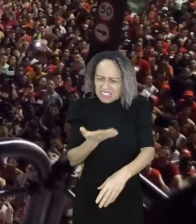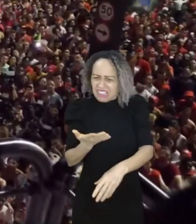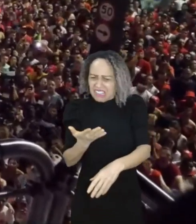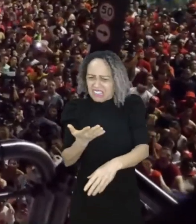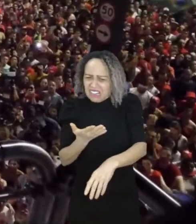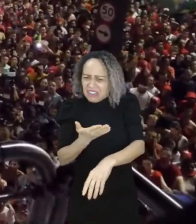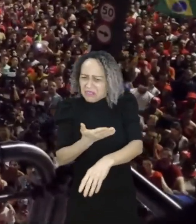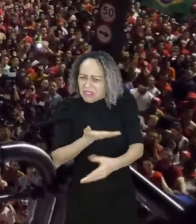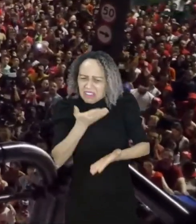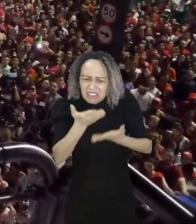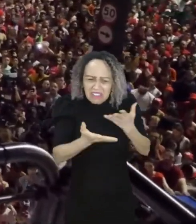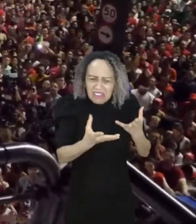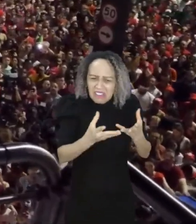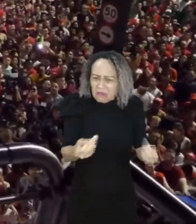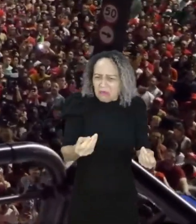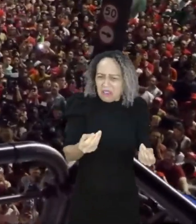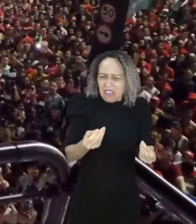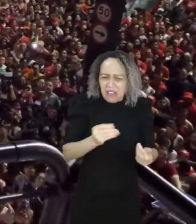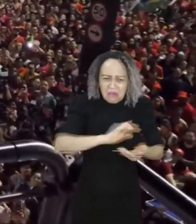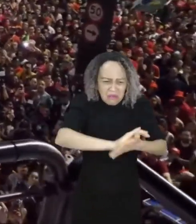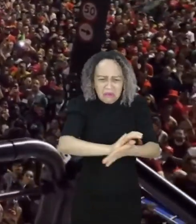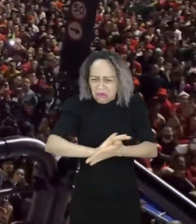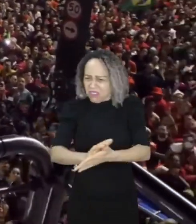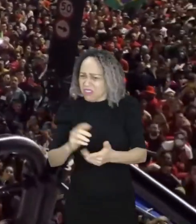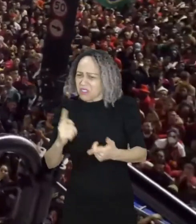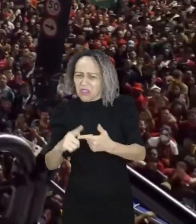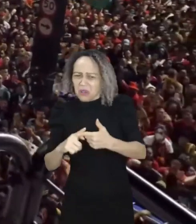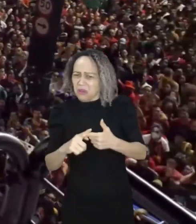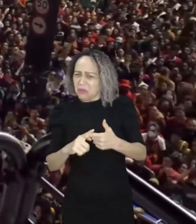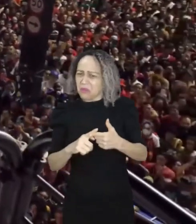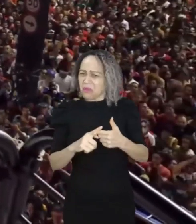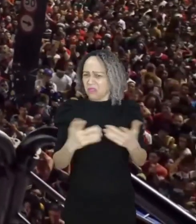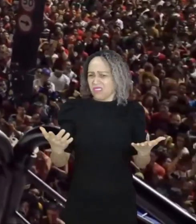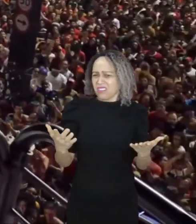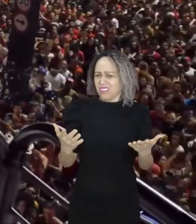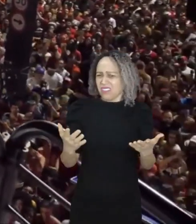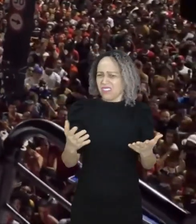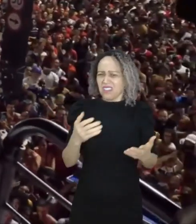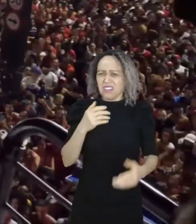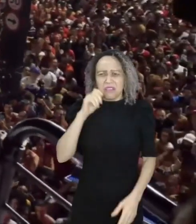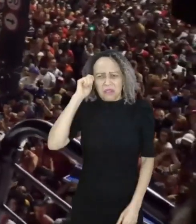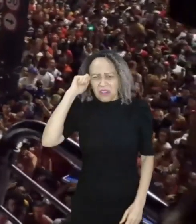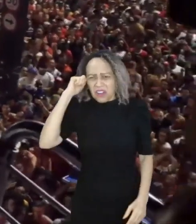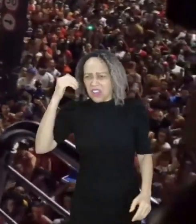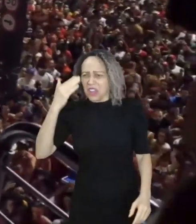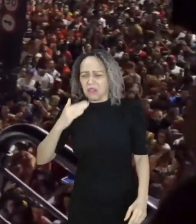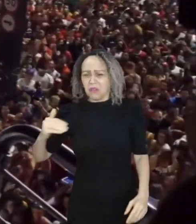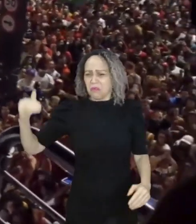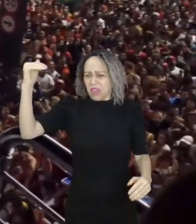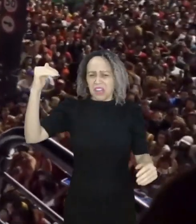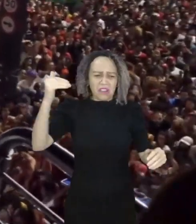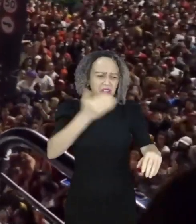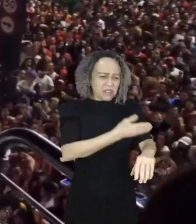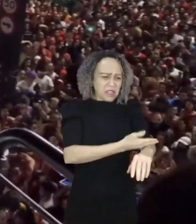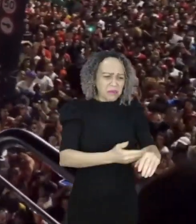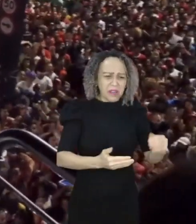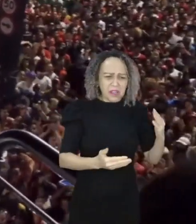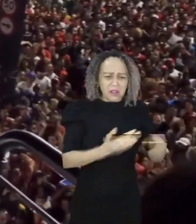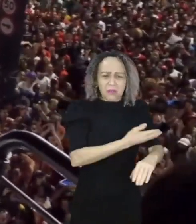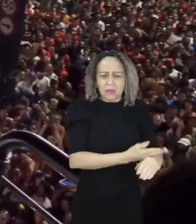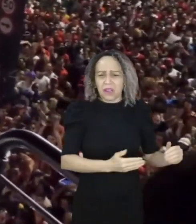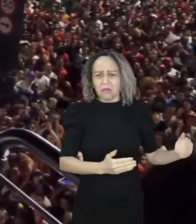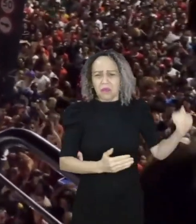branco melhor do que nenhum negro. E não há nenhum negro melhor do que nenhum branco. Nós somos iguais. O que